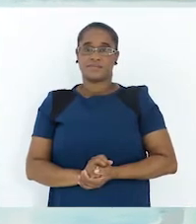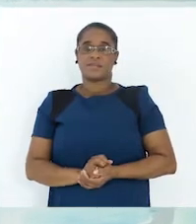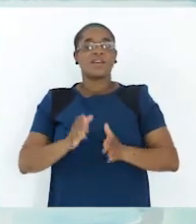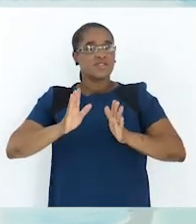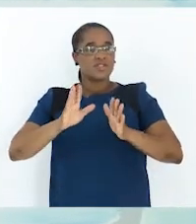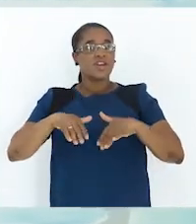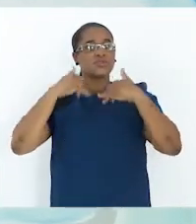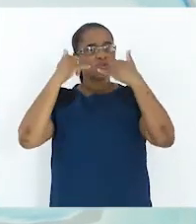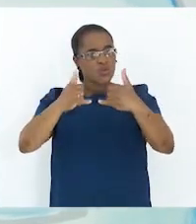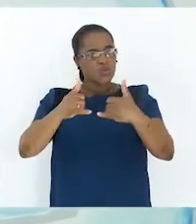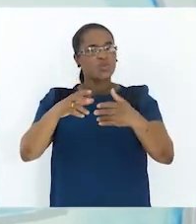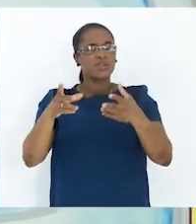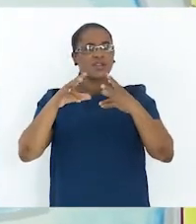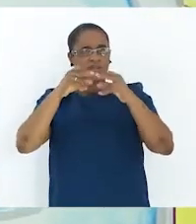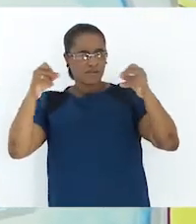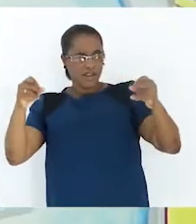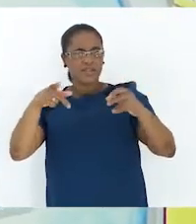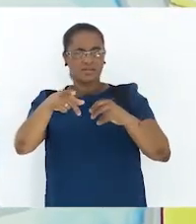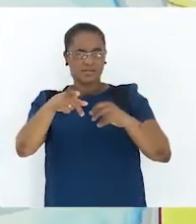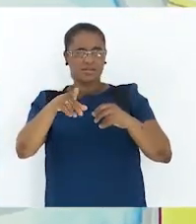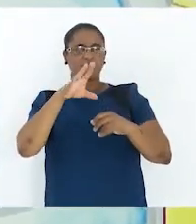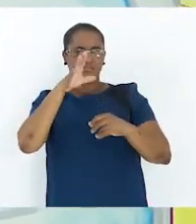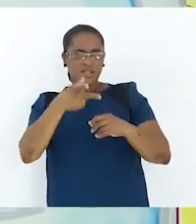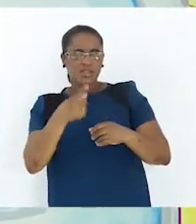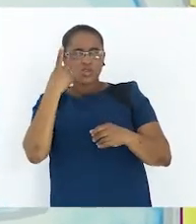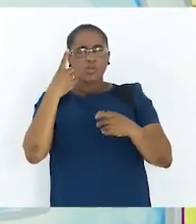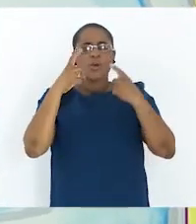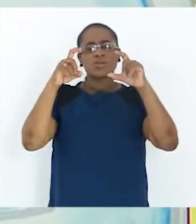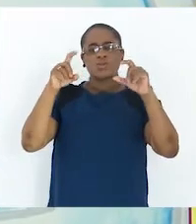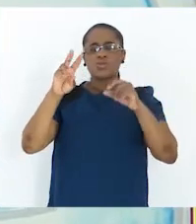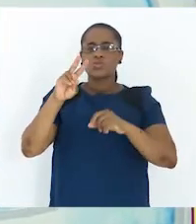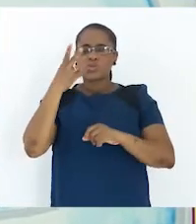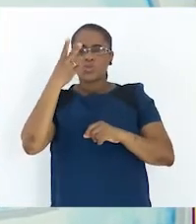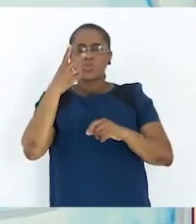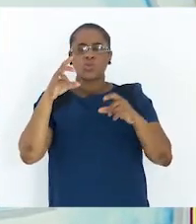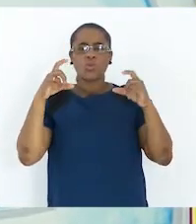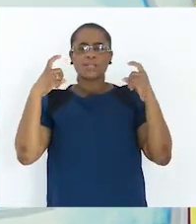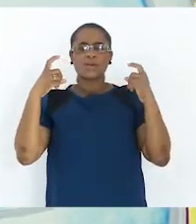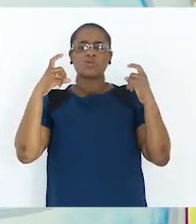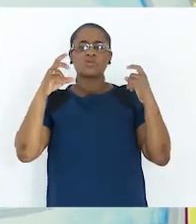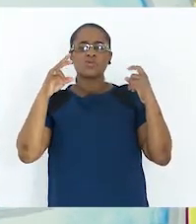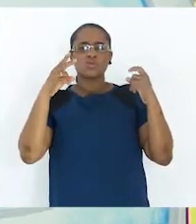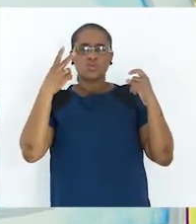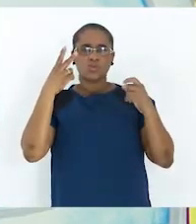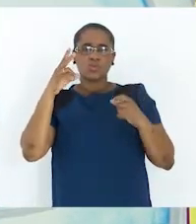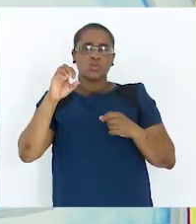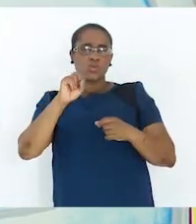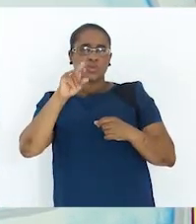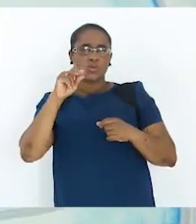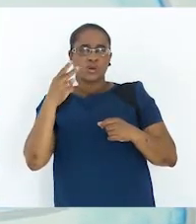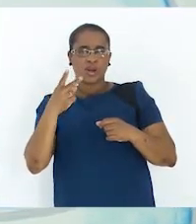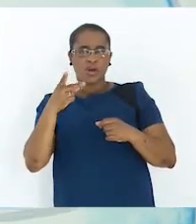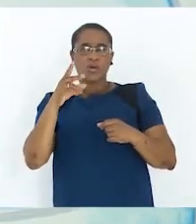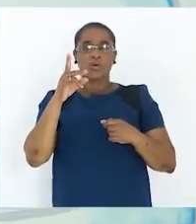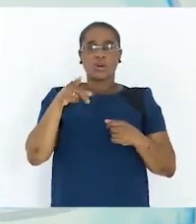Já a segunda afirmação diz: uma equação do segundo grau a uma incógnita é